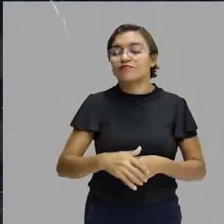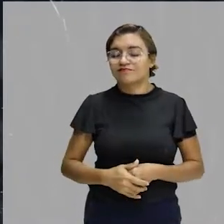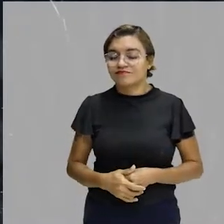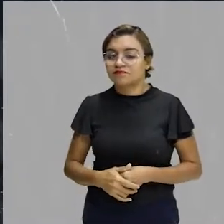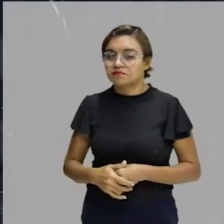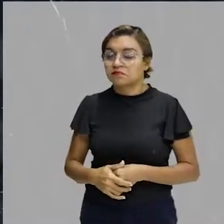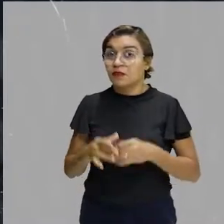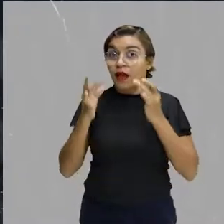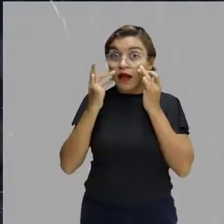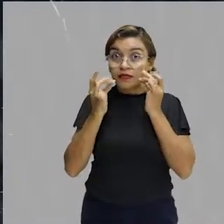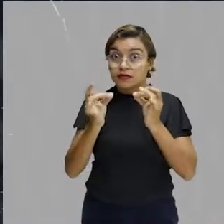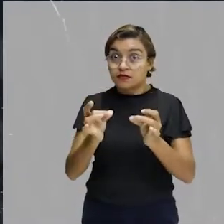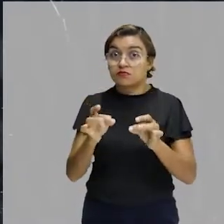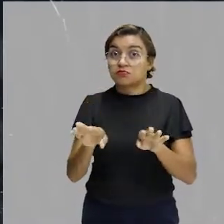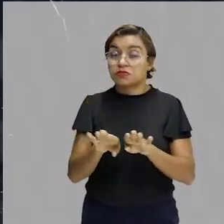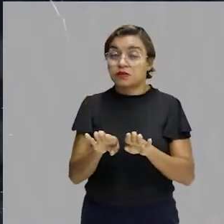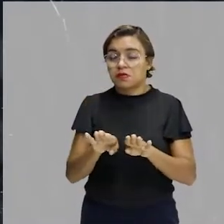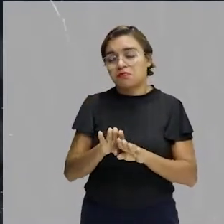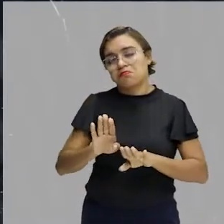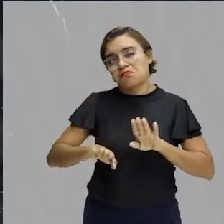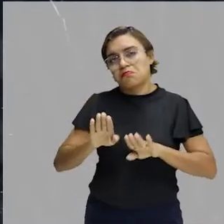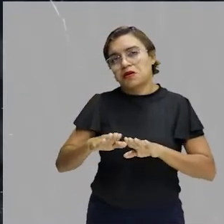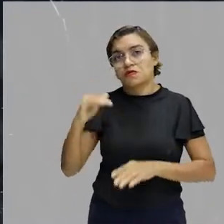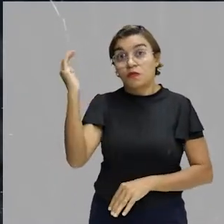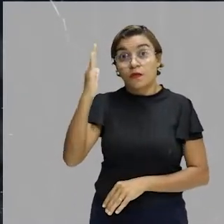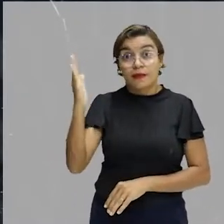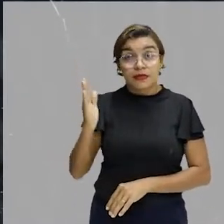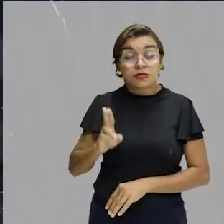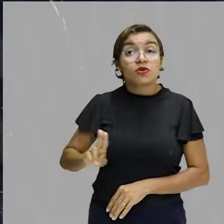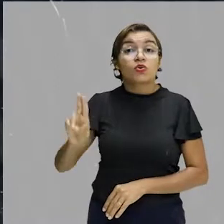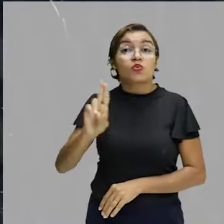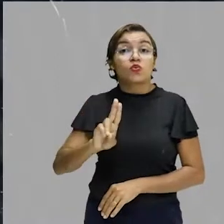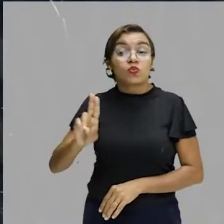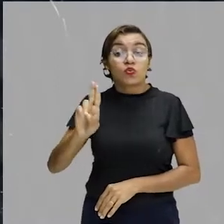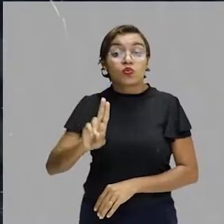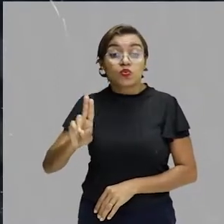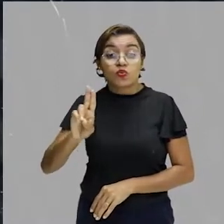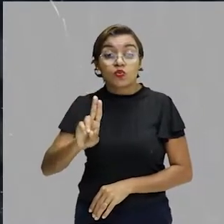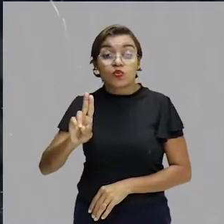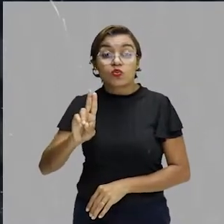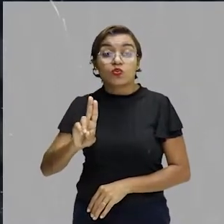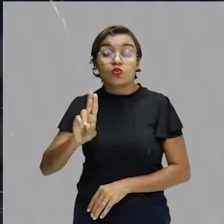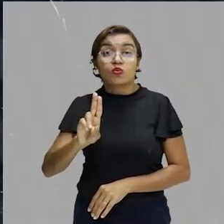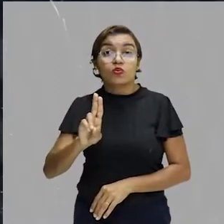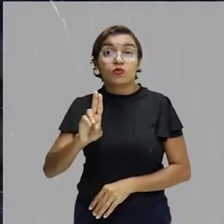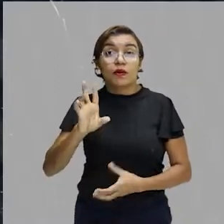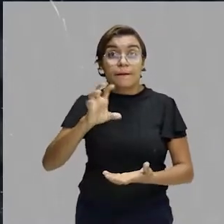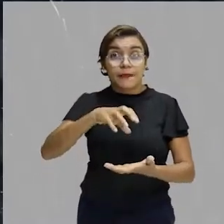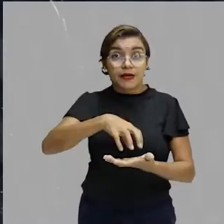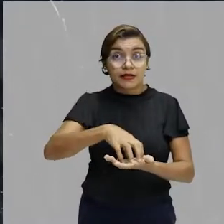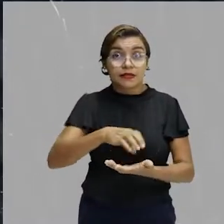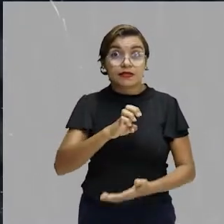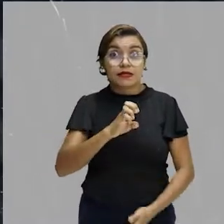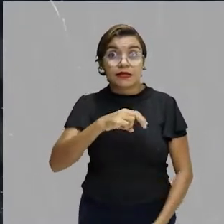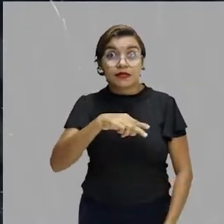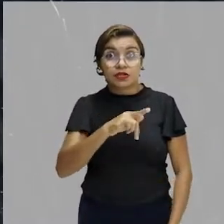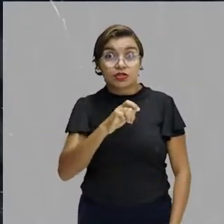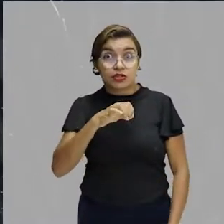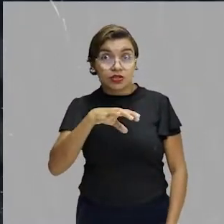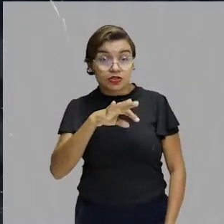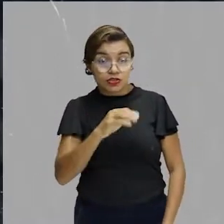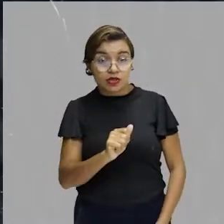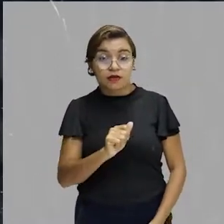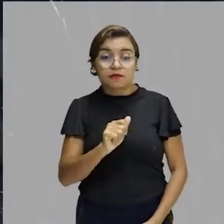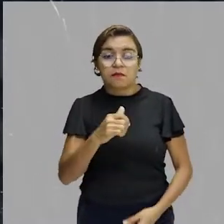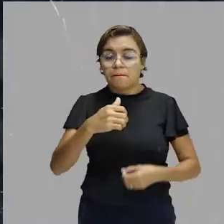nisso. Mesmo que o Brasil ainda utilize na sua matriz energética total uma grande quantidade de combustíveis fósseis,